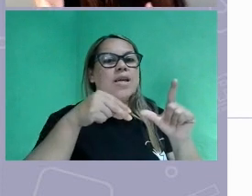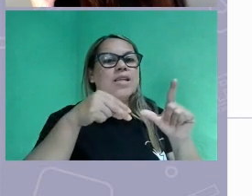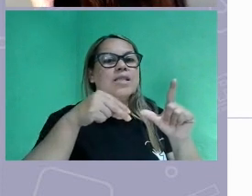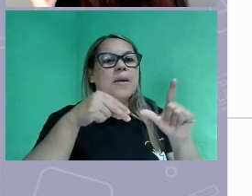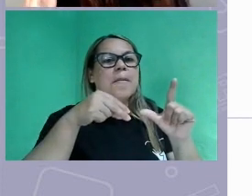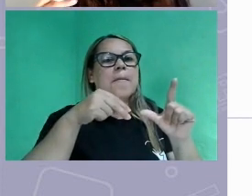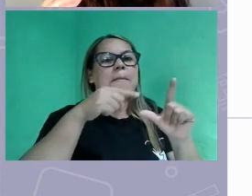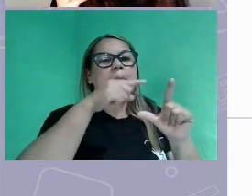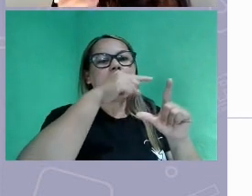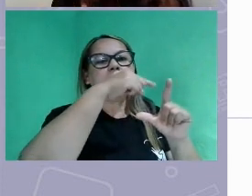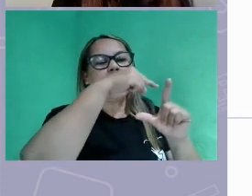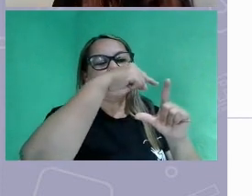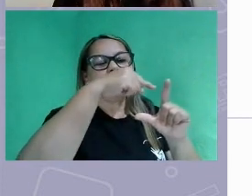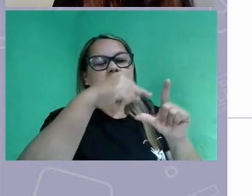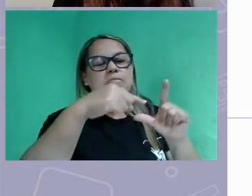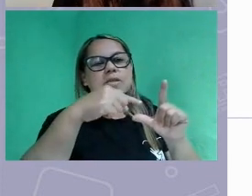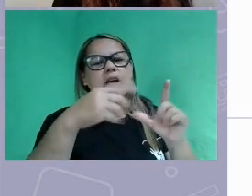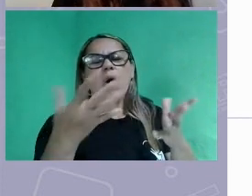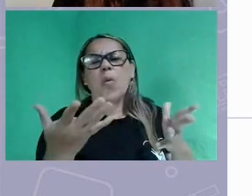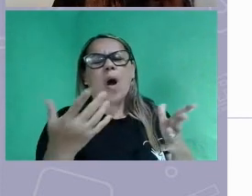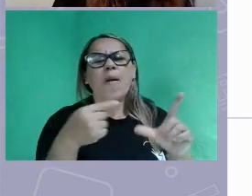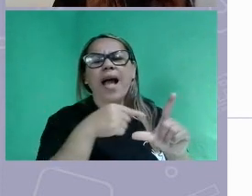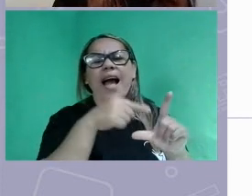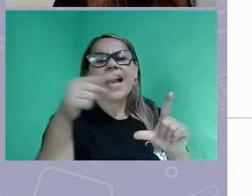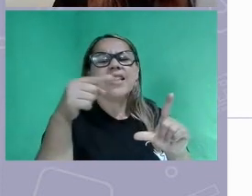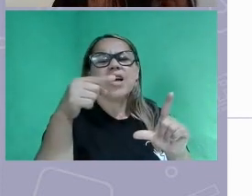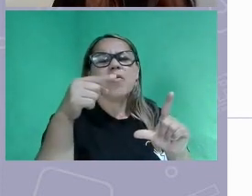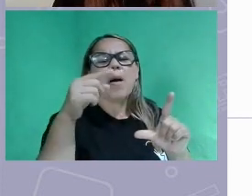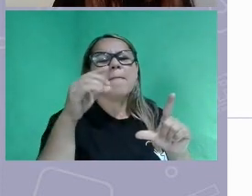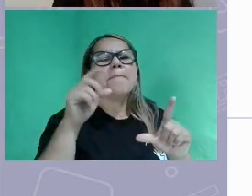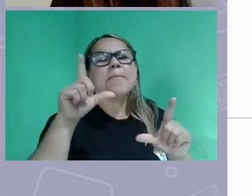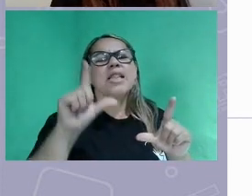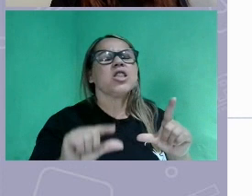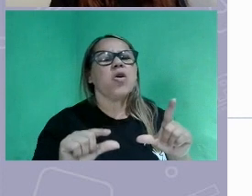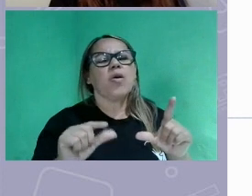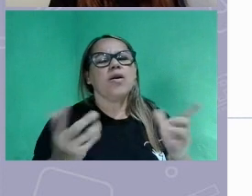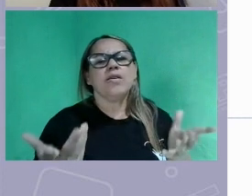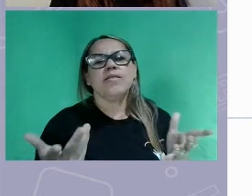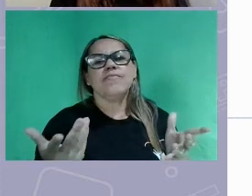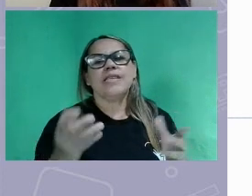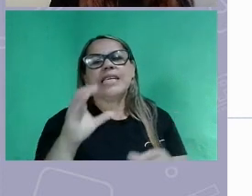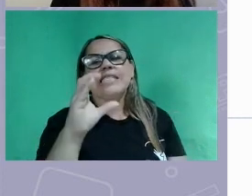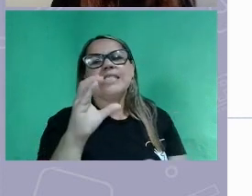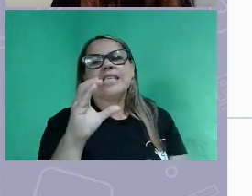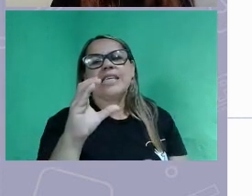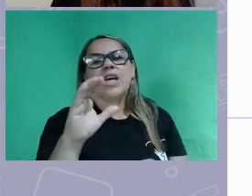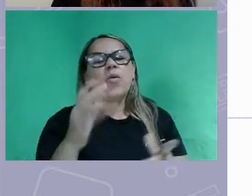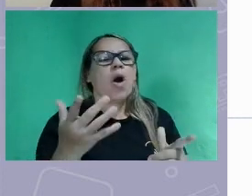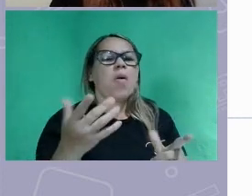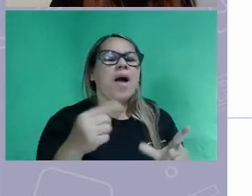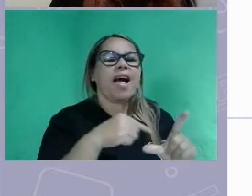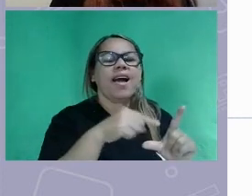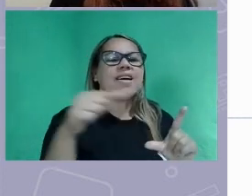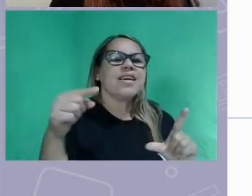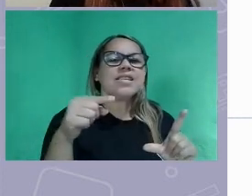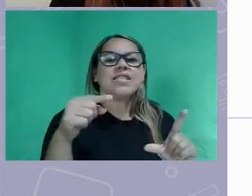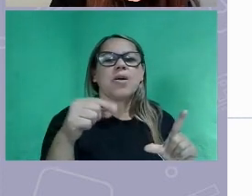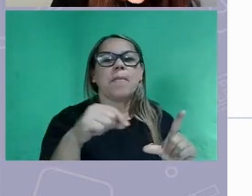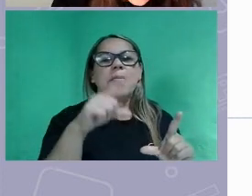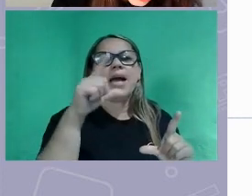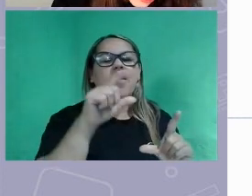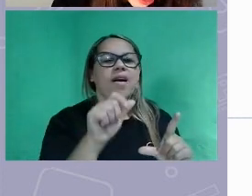dessa reta qual é a reta com maior inclinação é a reta c qual é a reta com menor inclinação é a reta a